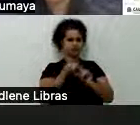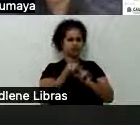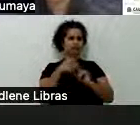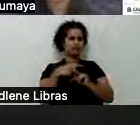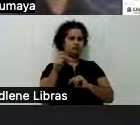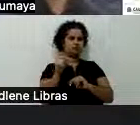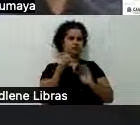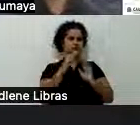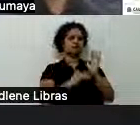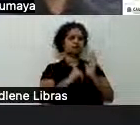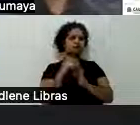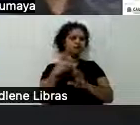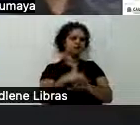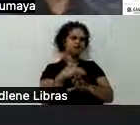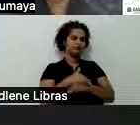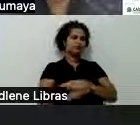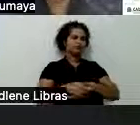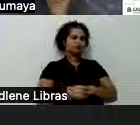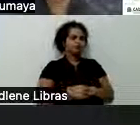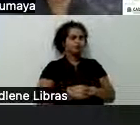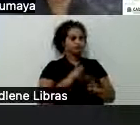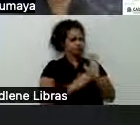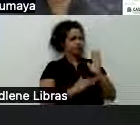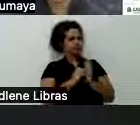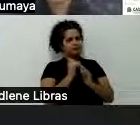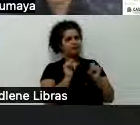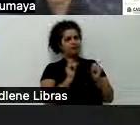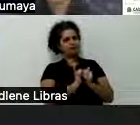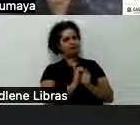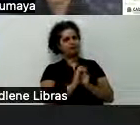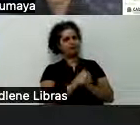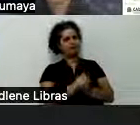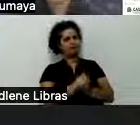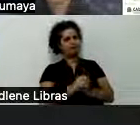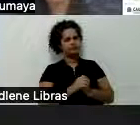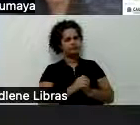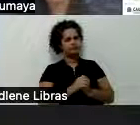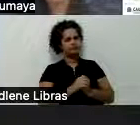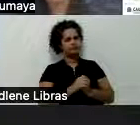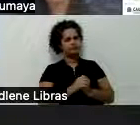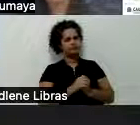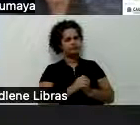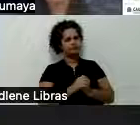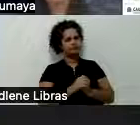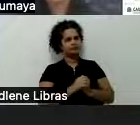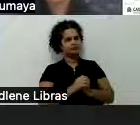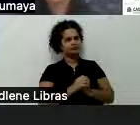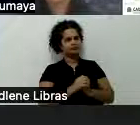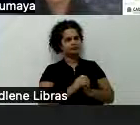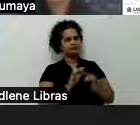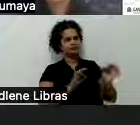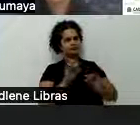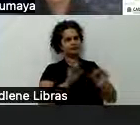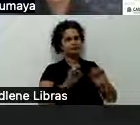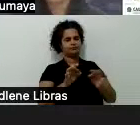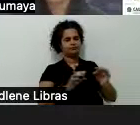pintura, e aqui uma ação responsiva aqui do pessoal da organização,